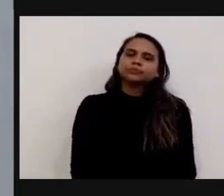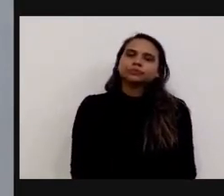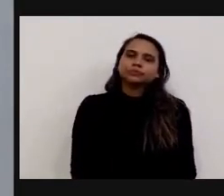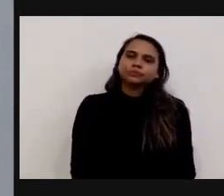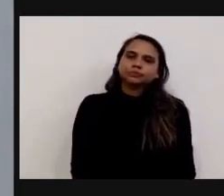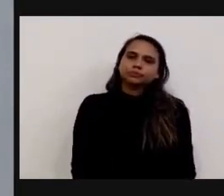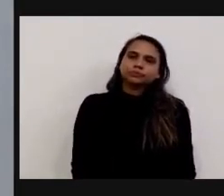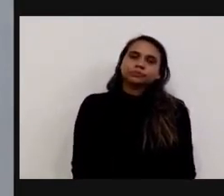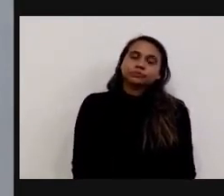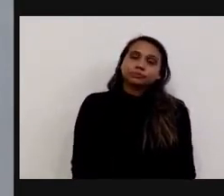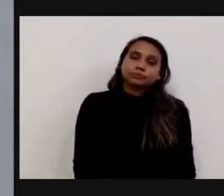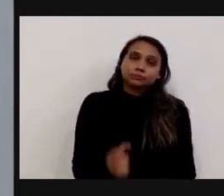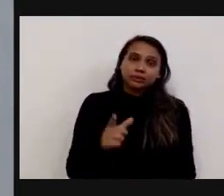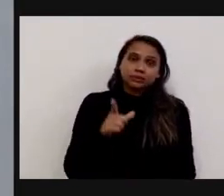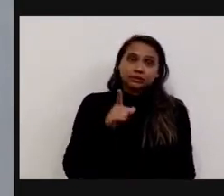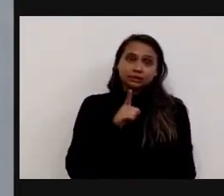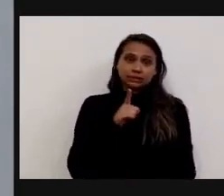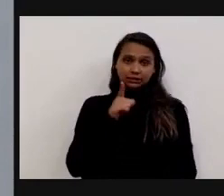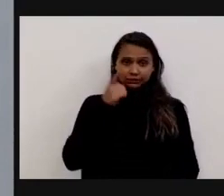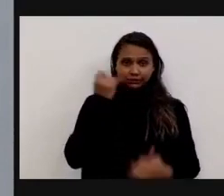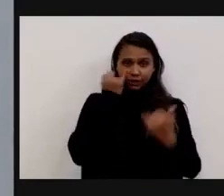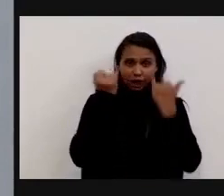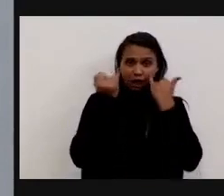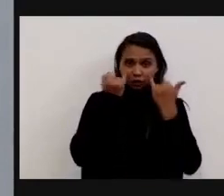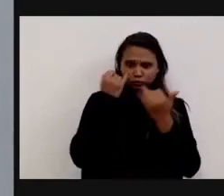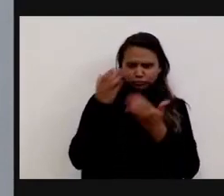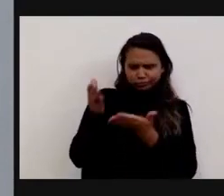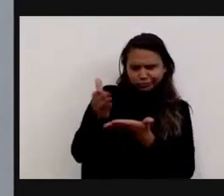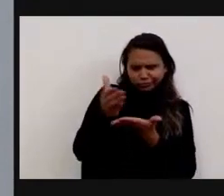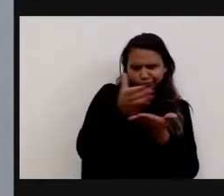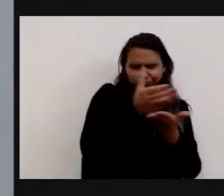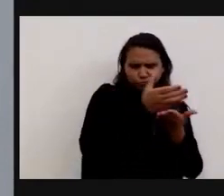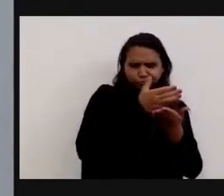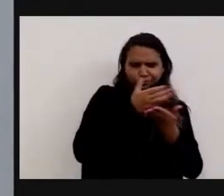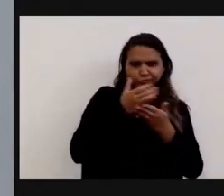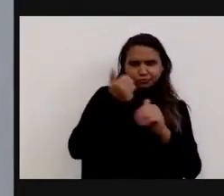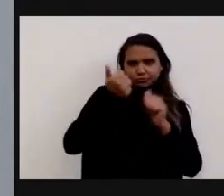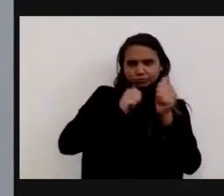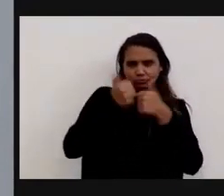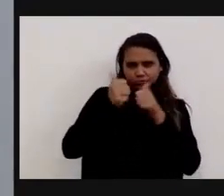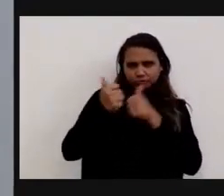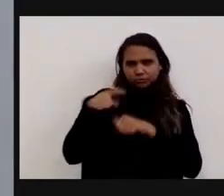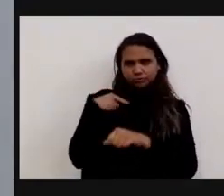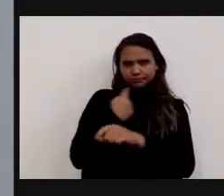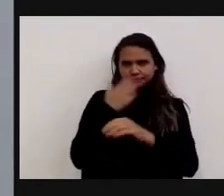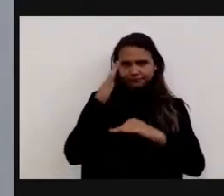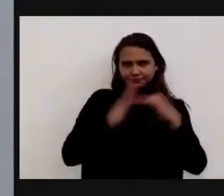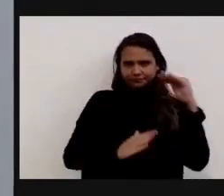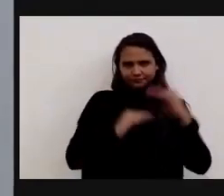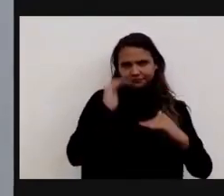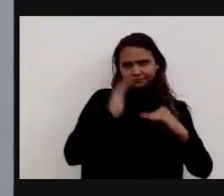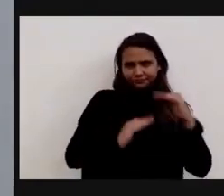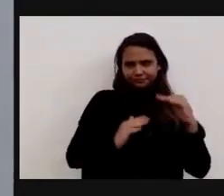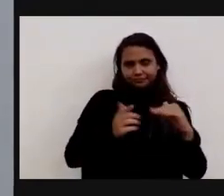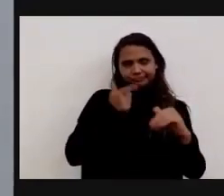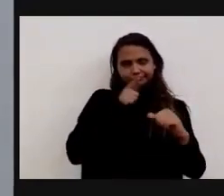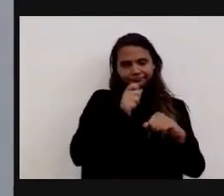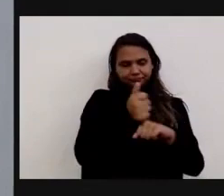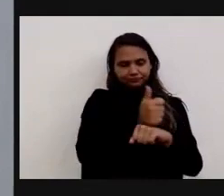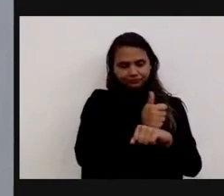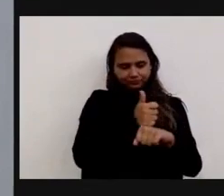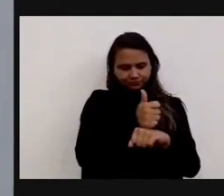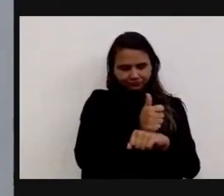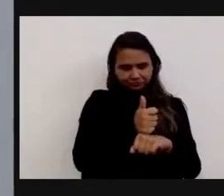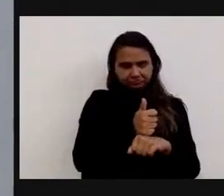a gente tem qualidades né a gente avalia os nossos nossas práticas né para que a gente consiga qualificar